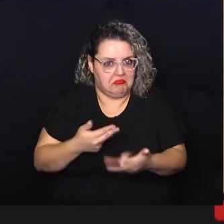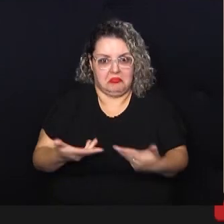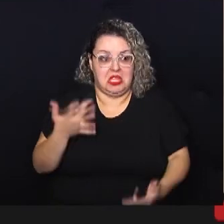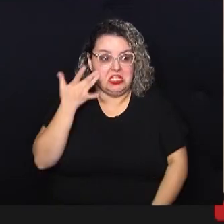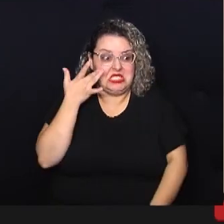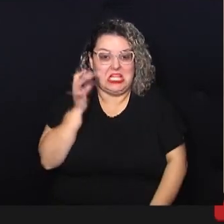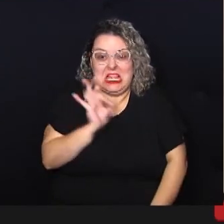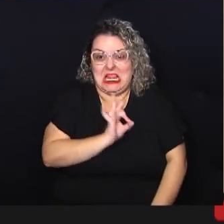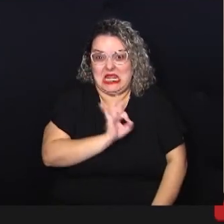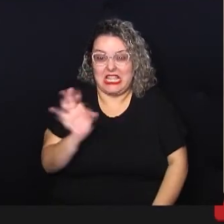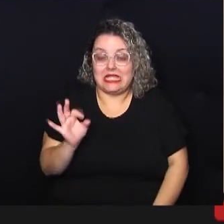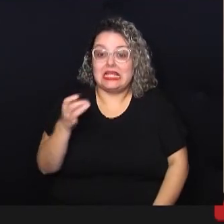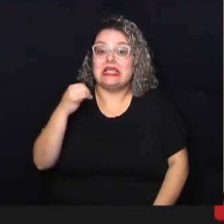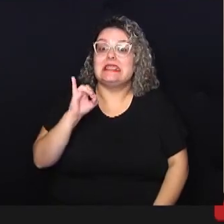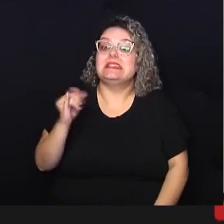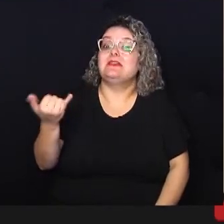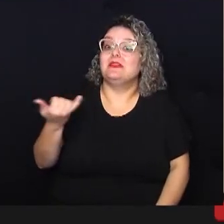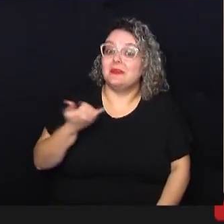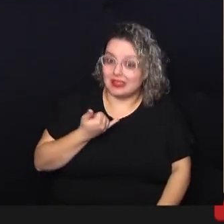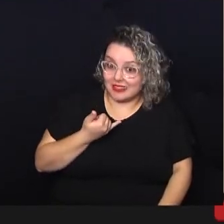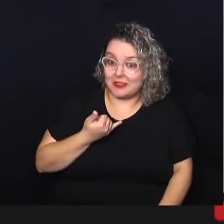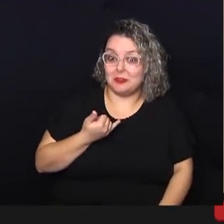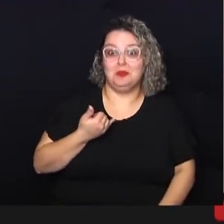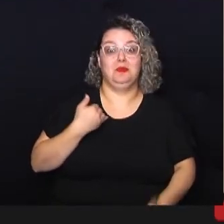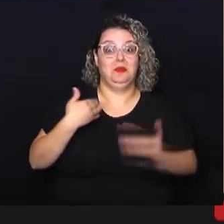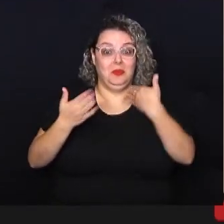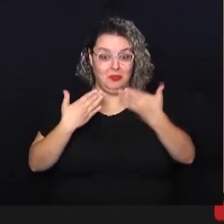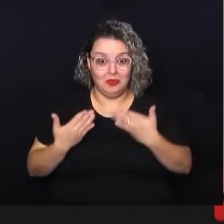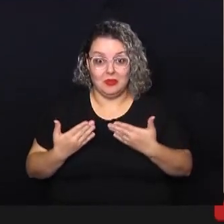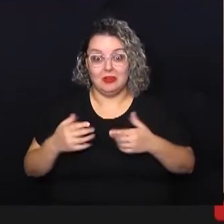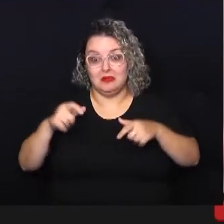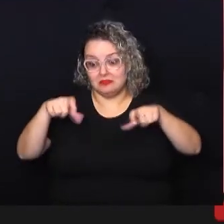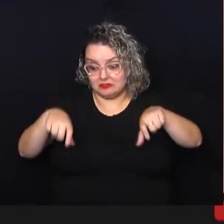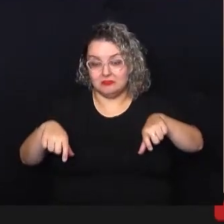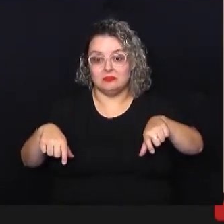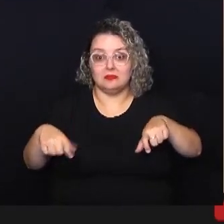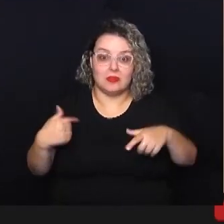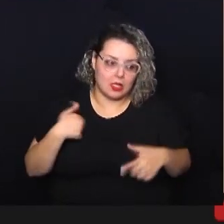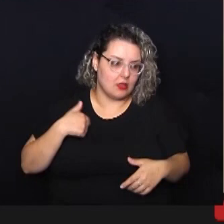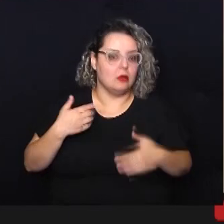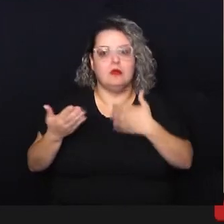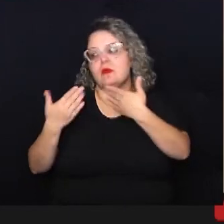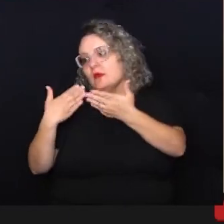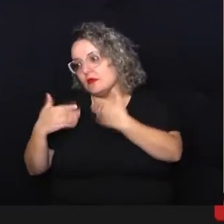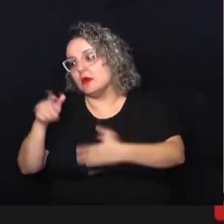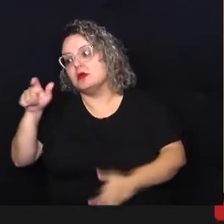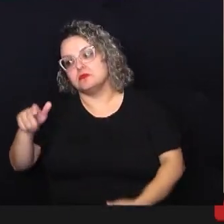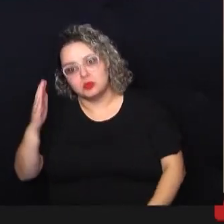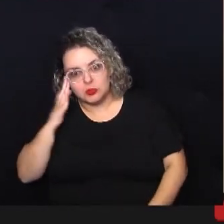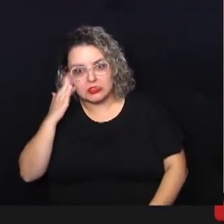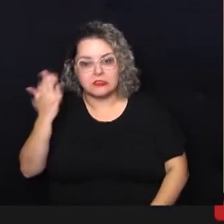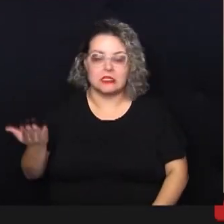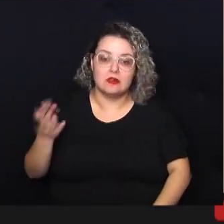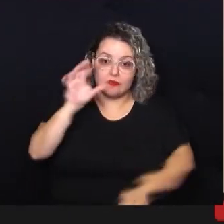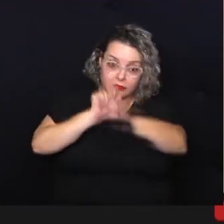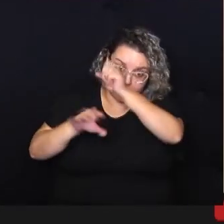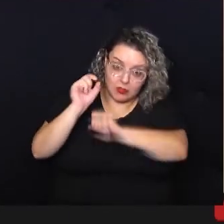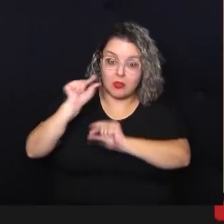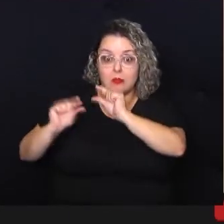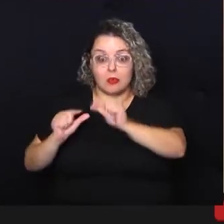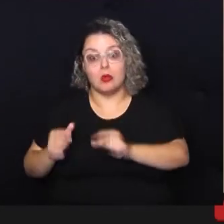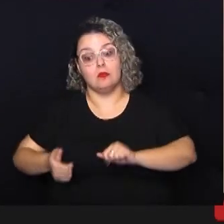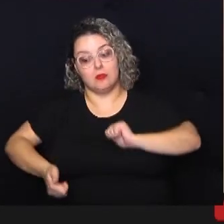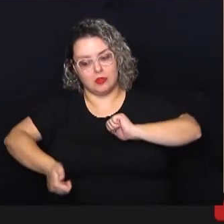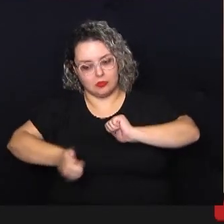Nada. Mas se você falar pra mim que eu preciso conversar com você sobre futebol, então eu vou conversar com alguém que entende de futebol, eu vou aprender um pouco sobre